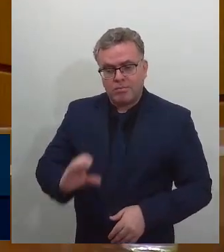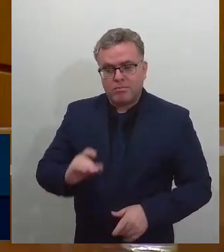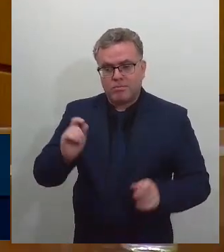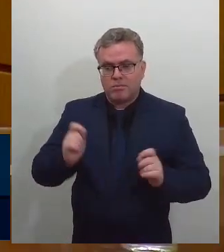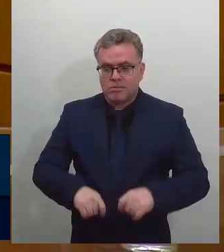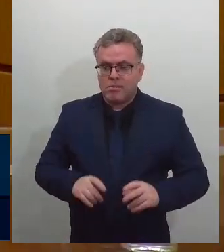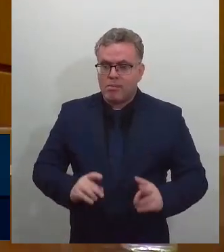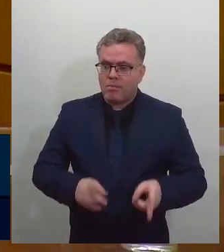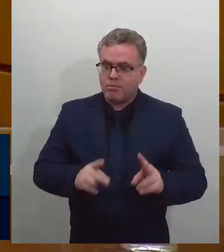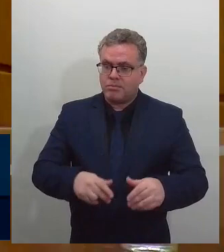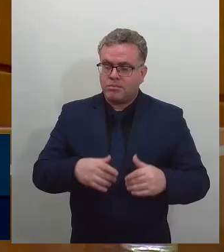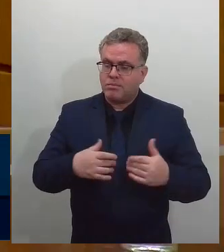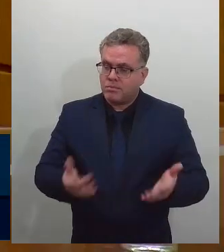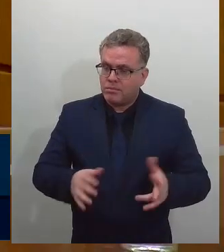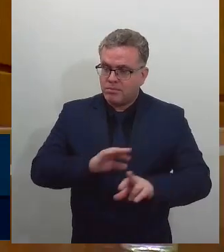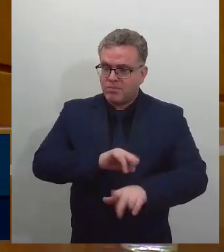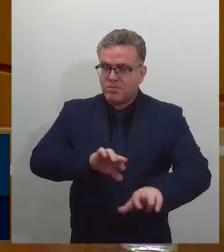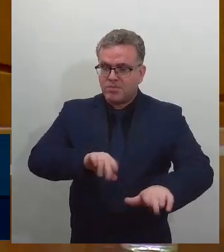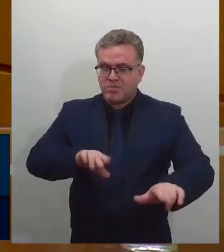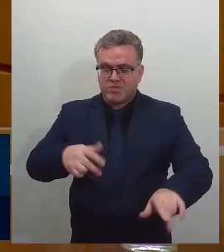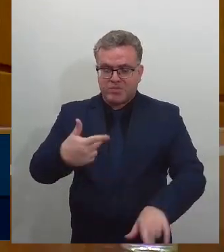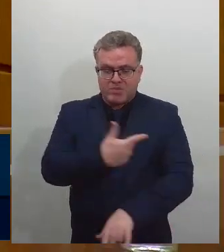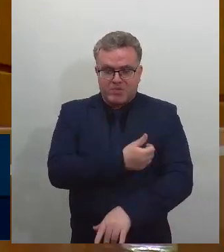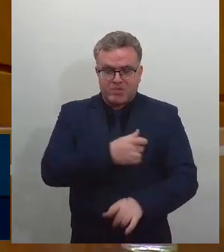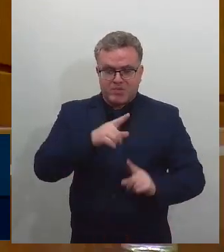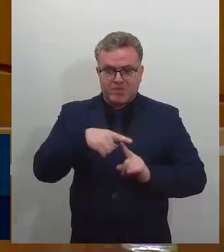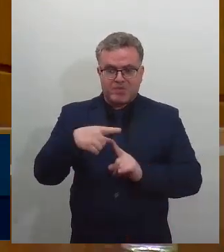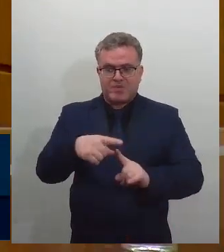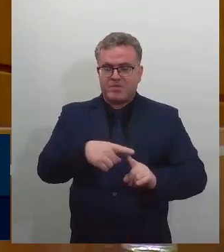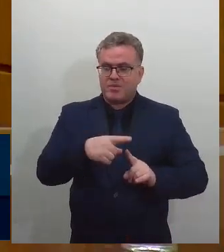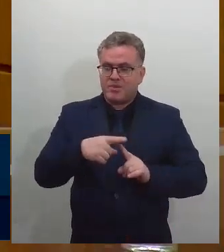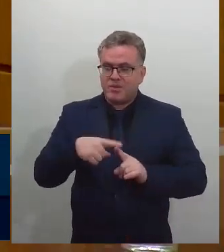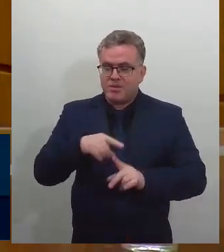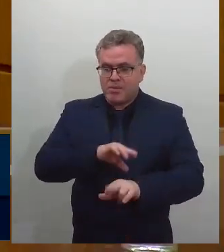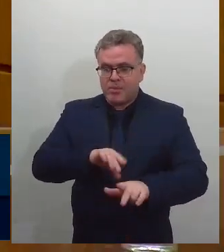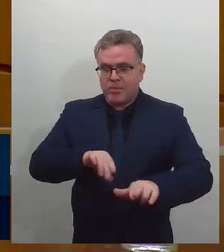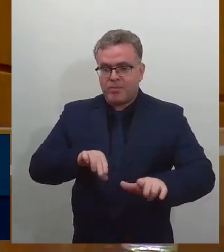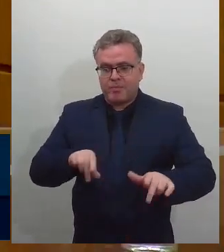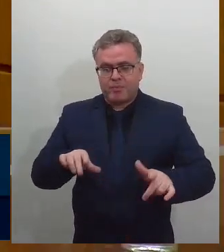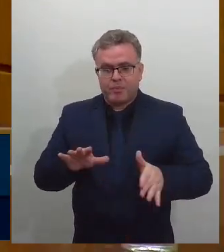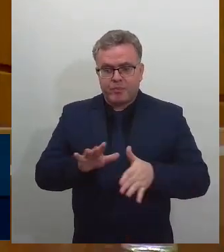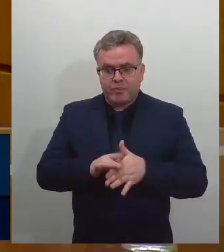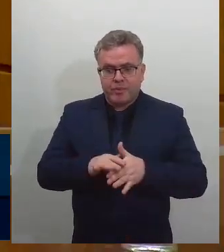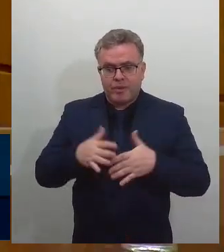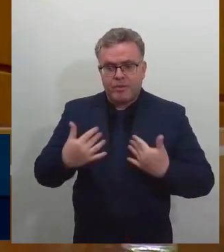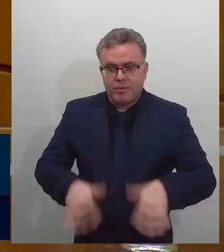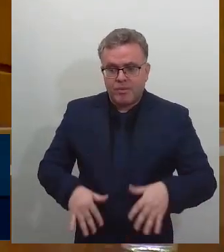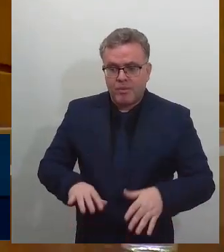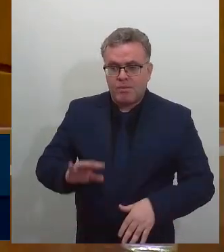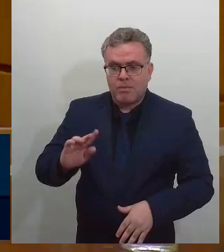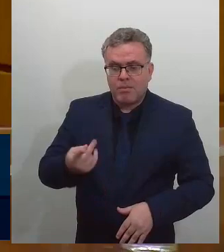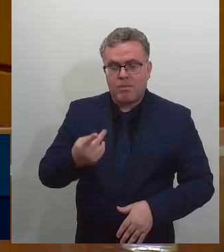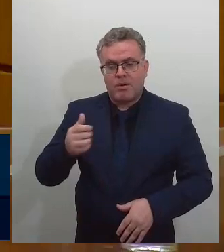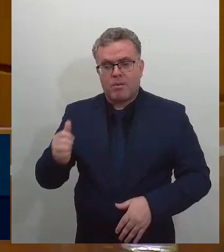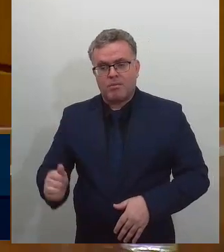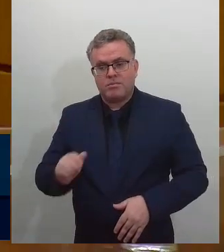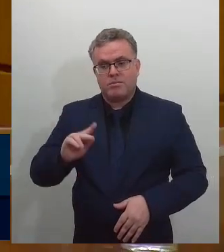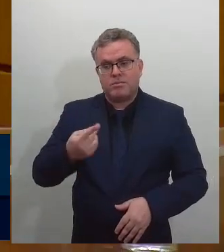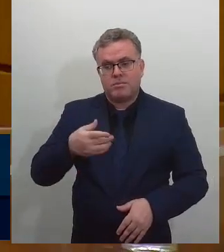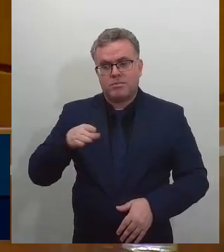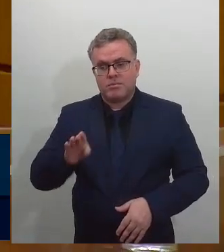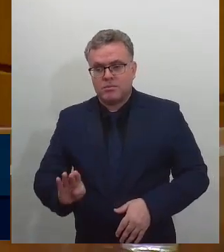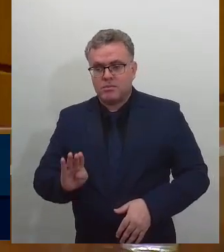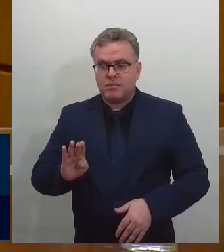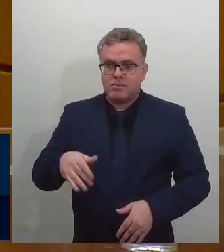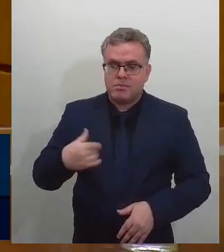pneumocóxica, poliomielite inativada, poliomielite oral, hepatite A, tríplice viral, tríplice bacteriana,